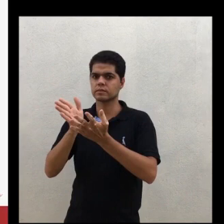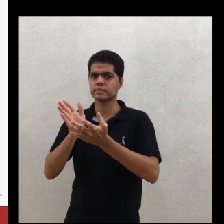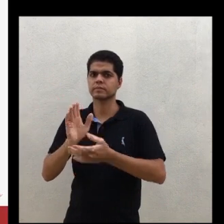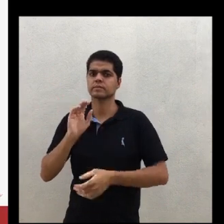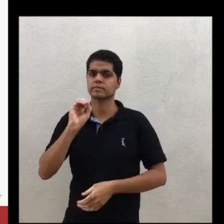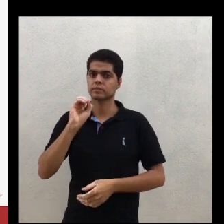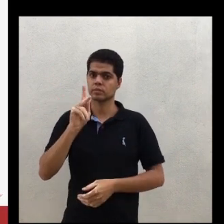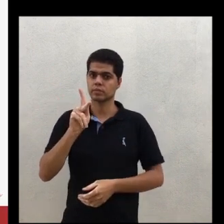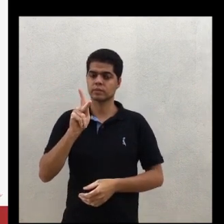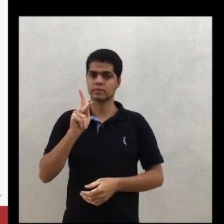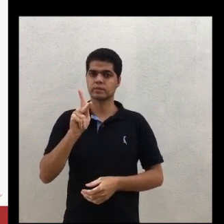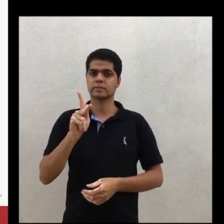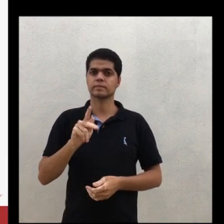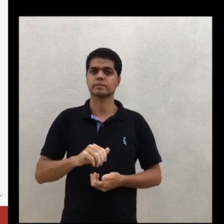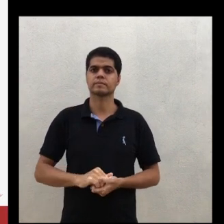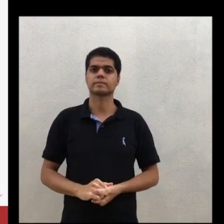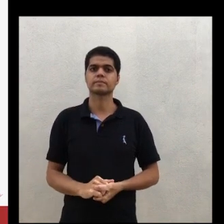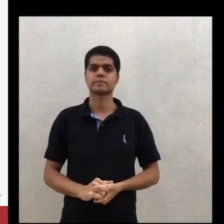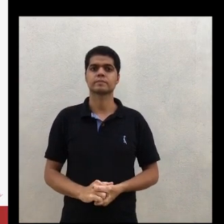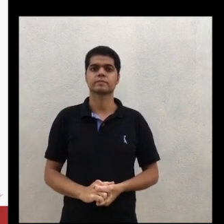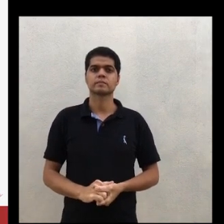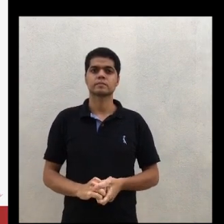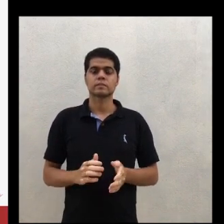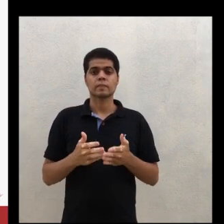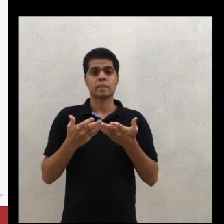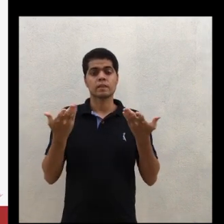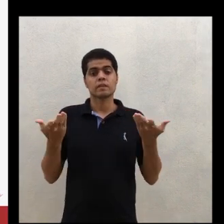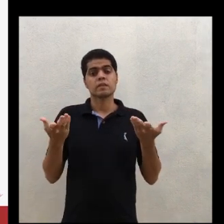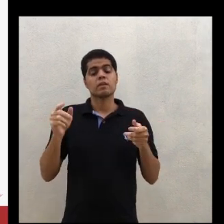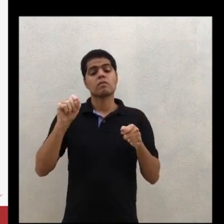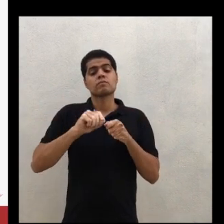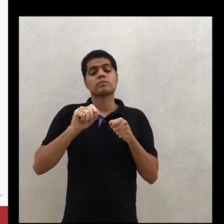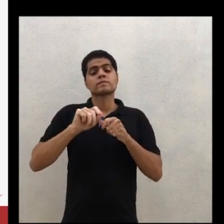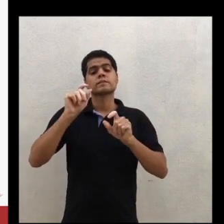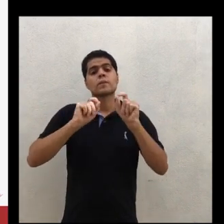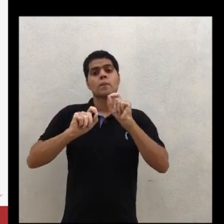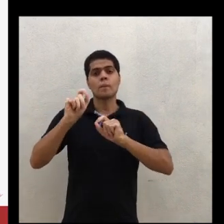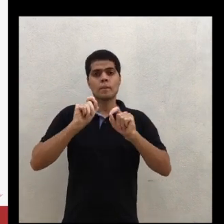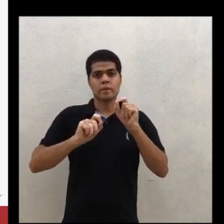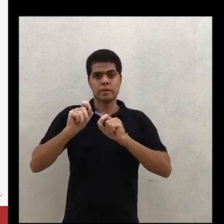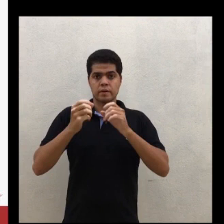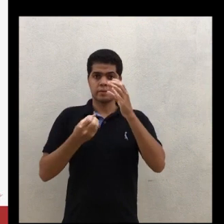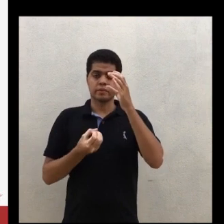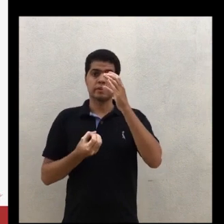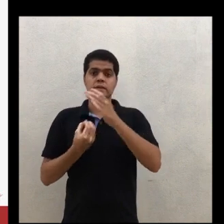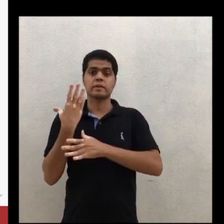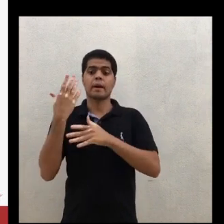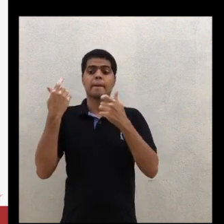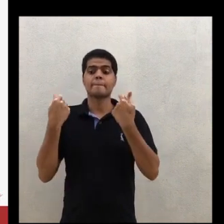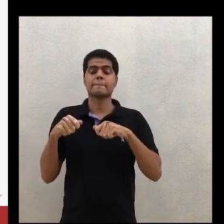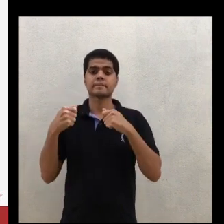tenho que fazer? Eu tenho que criar um documento, que é esse,